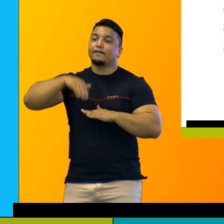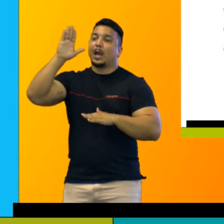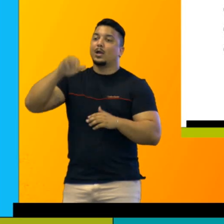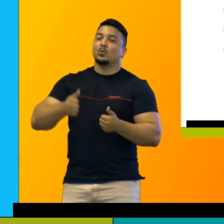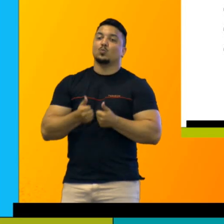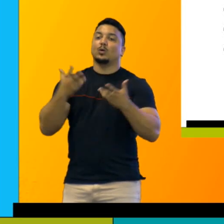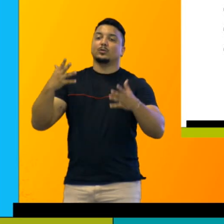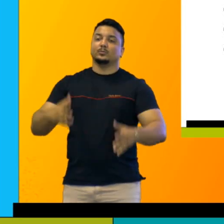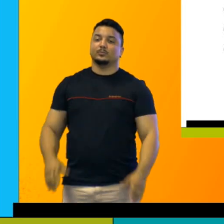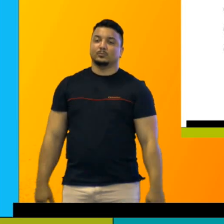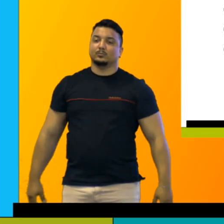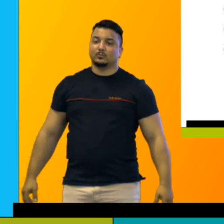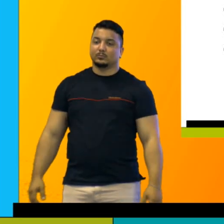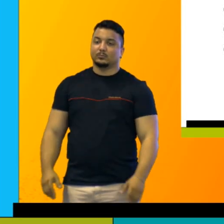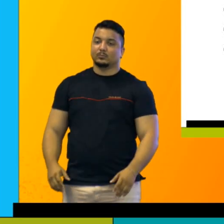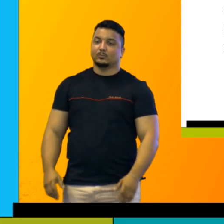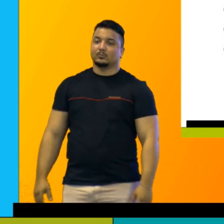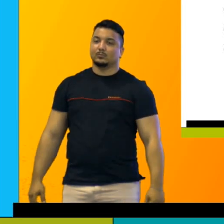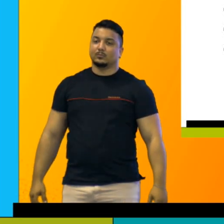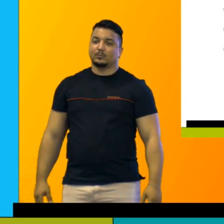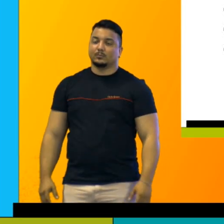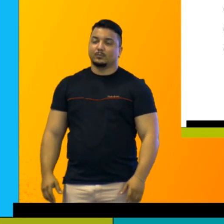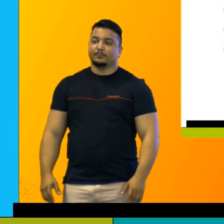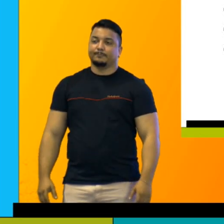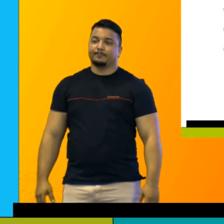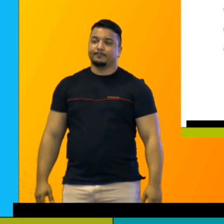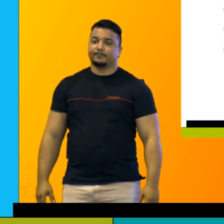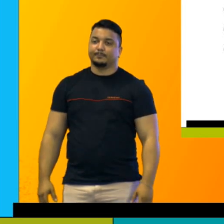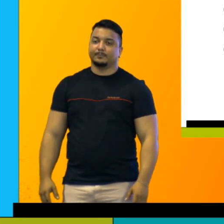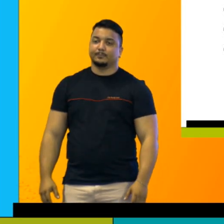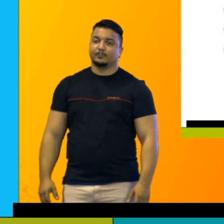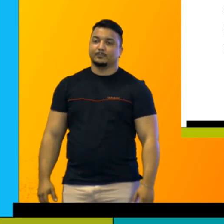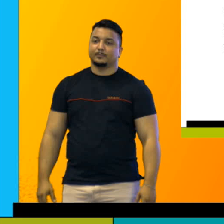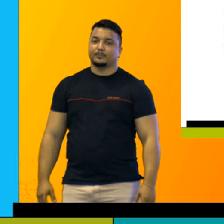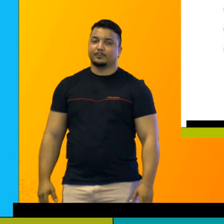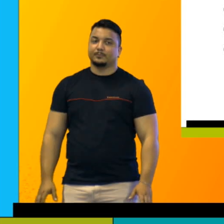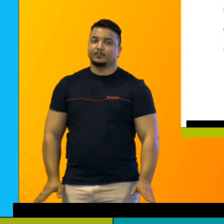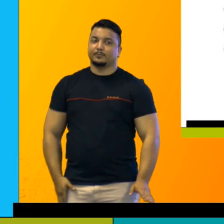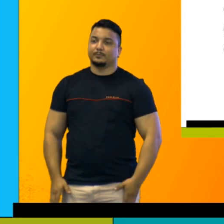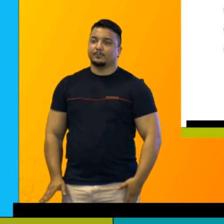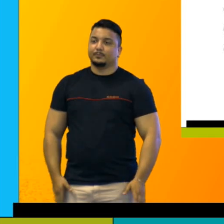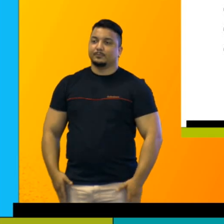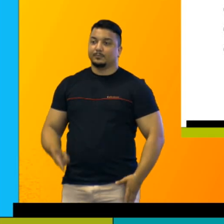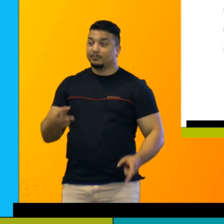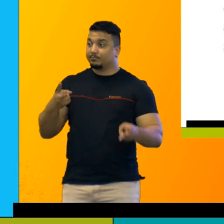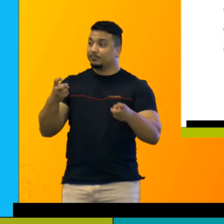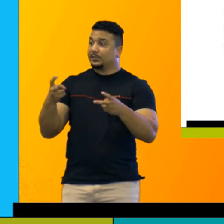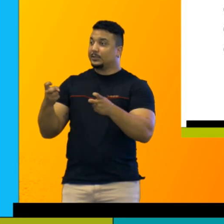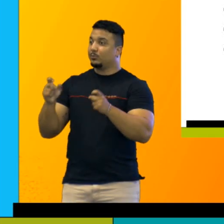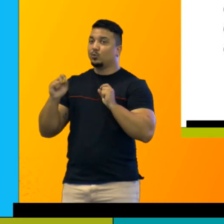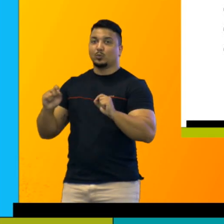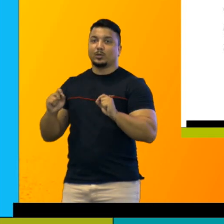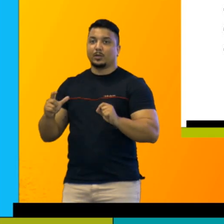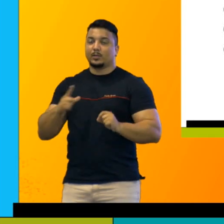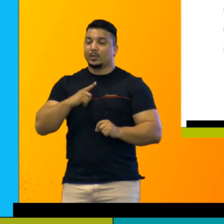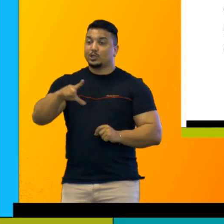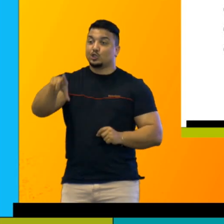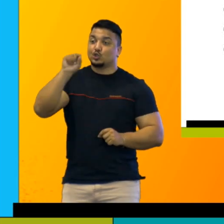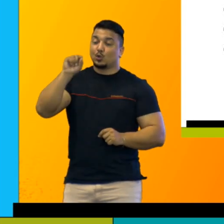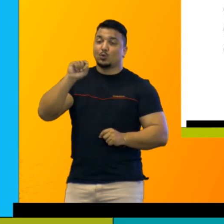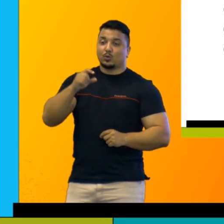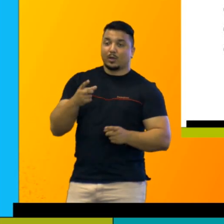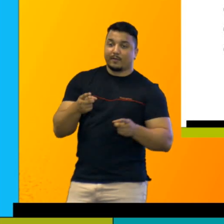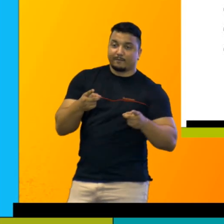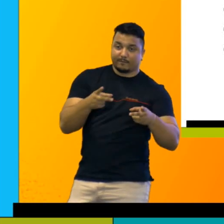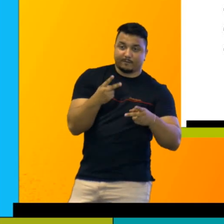mais, em real, pela venda de cada ação? Então o que eu percebo aí? Ele escolheu vender por